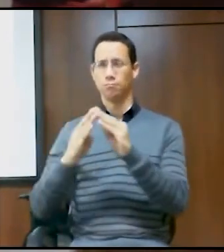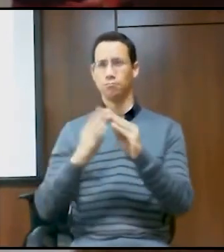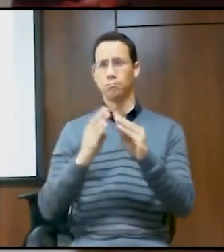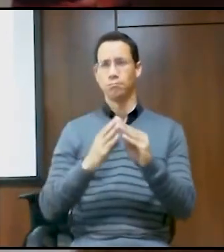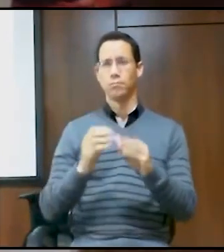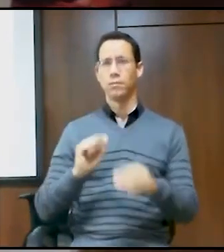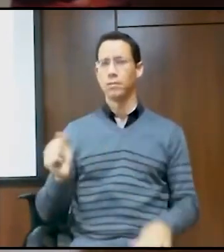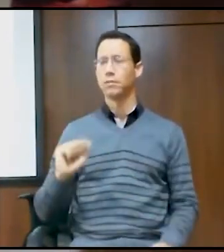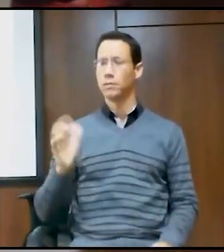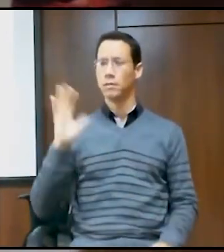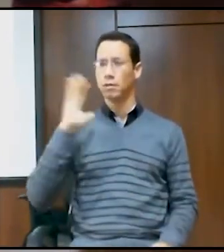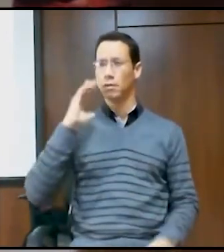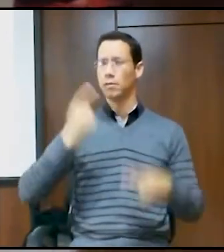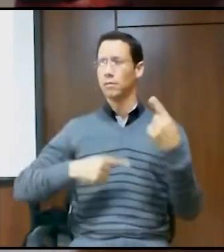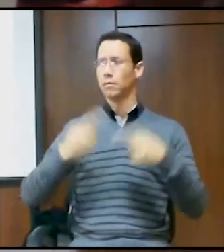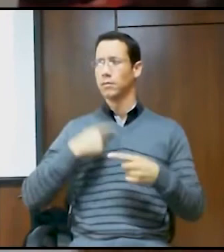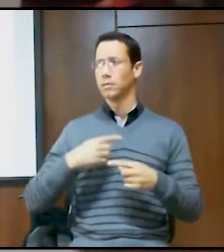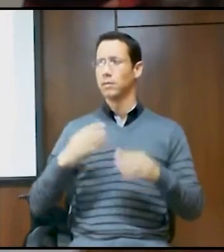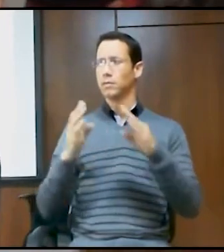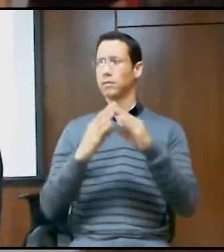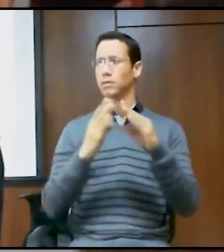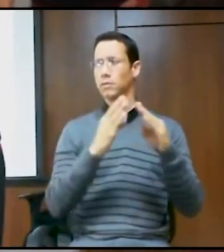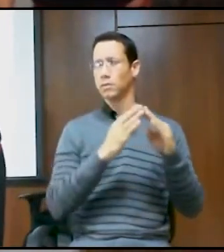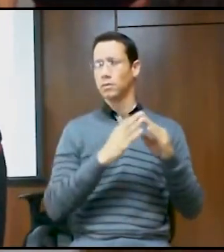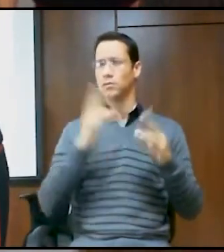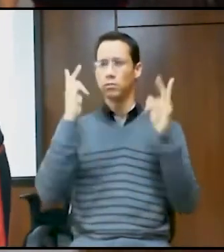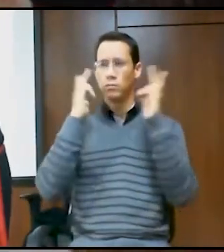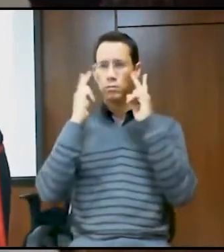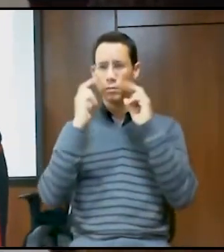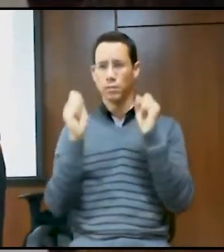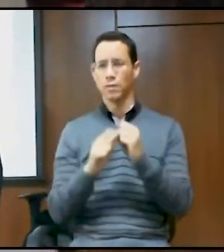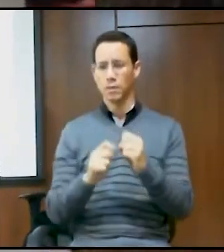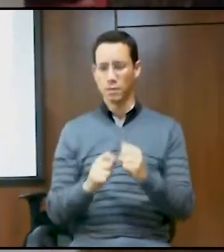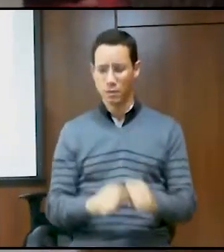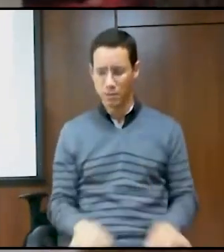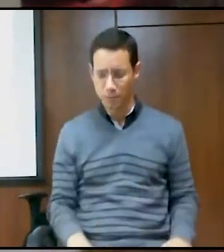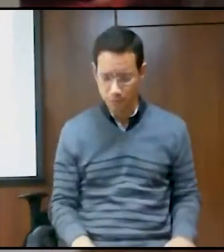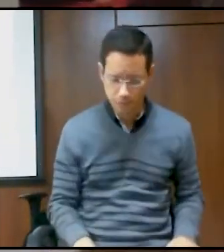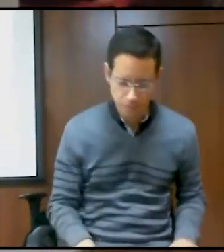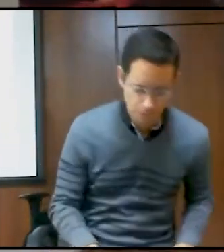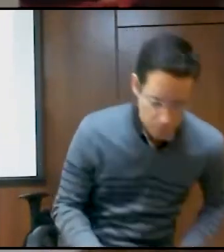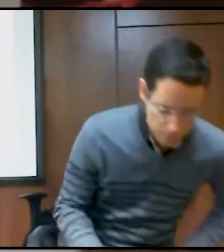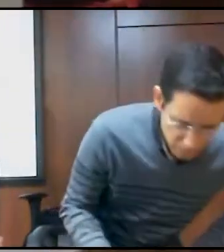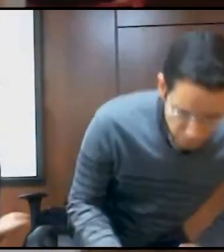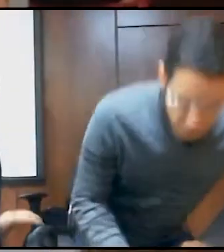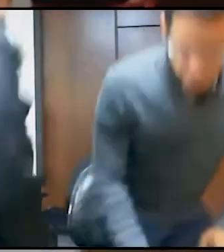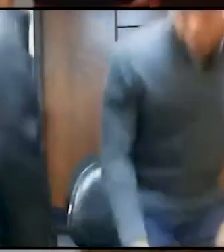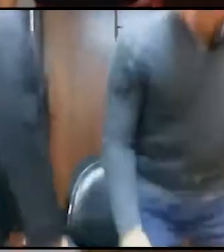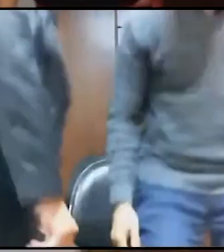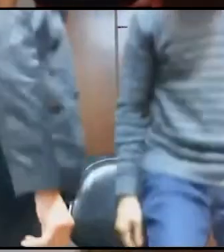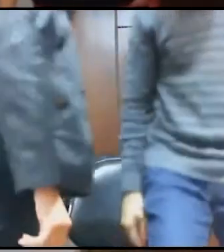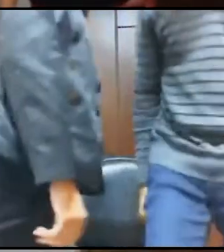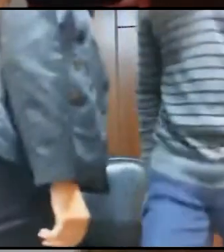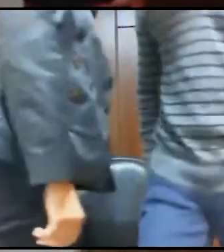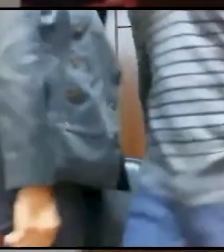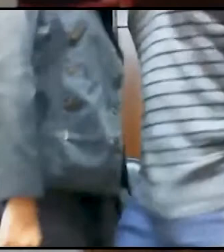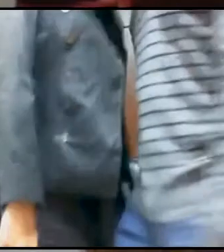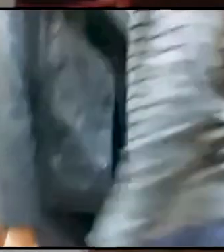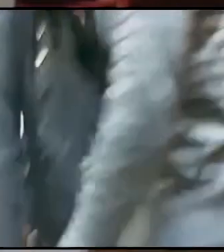mais caras do que a política habitacional normal fazia, né? E eu vou mostrar para vocês os dados também disso daqui a pouco.